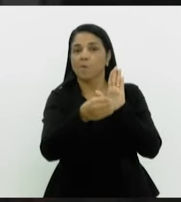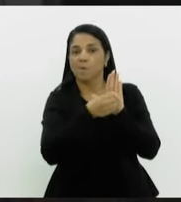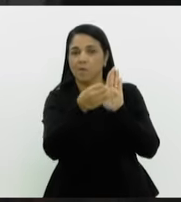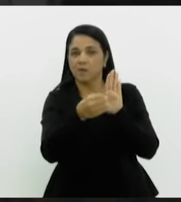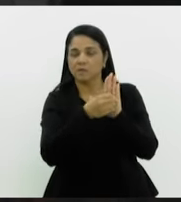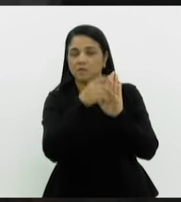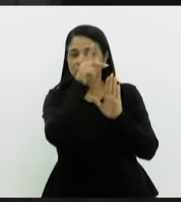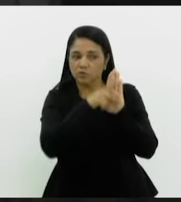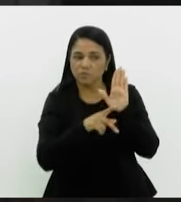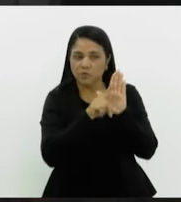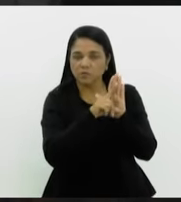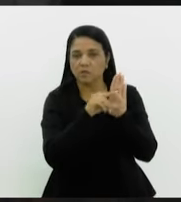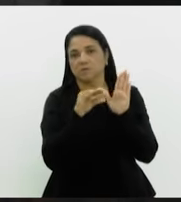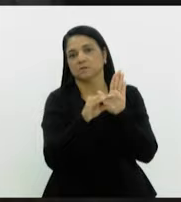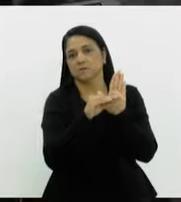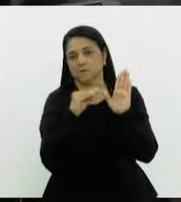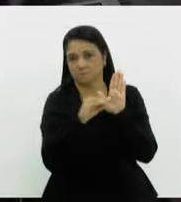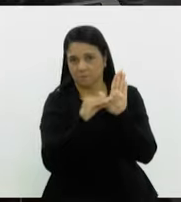e as emendas.